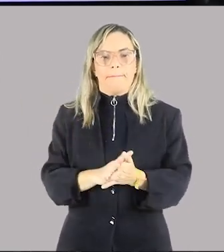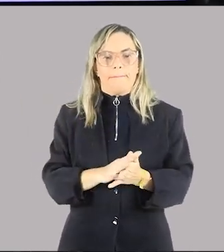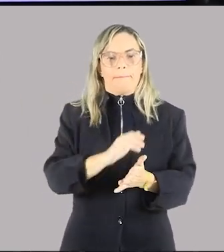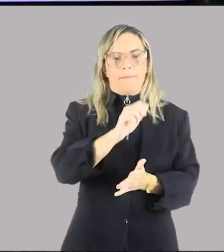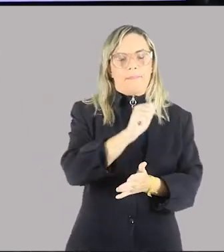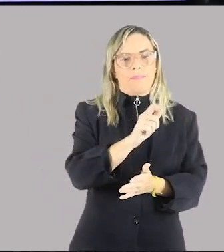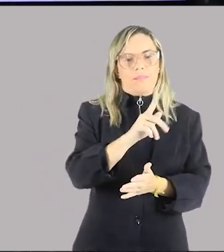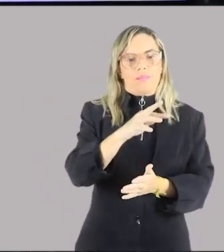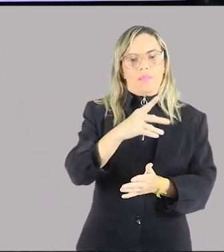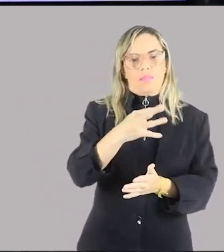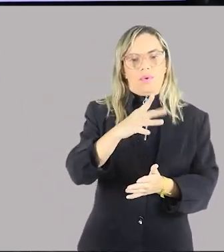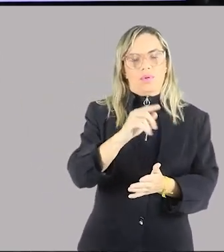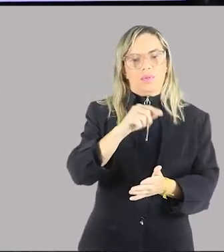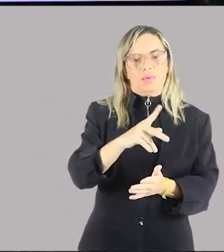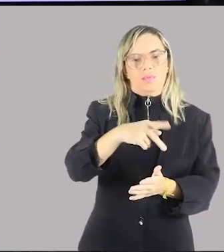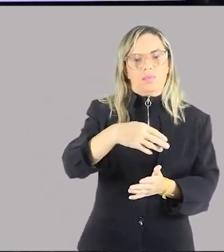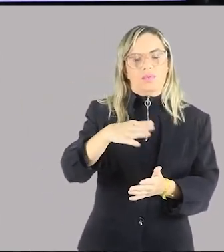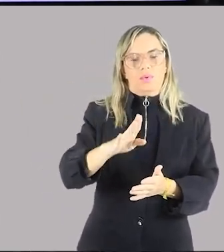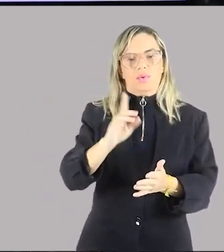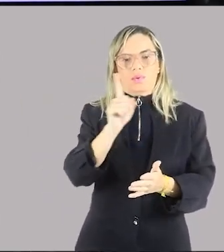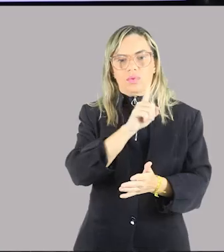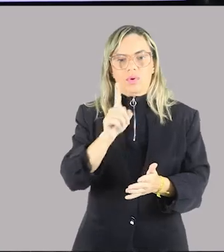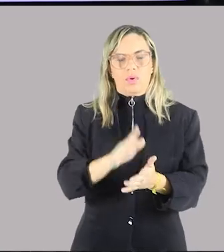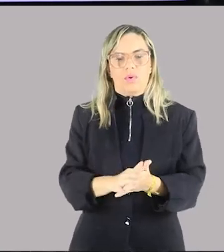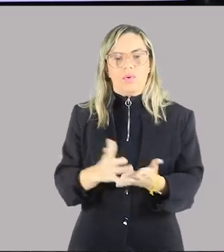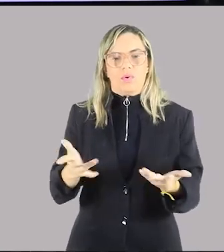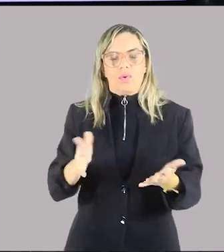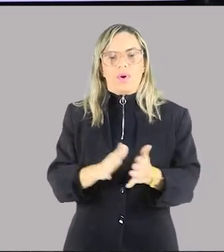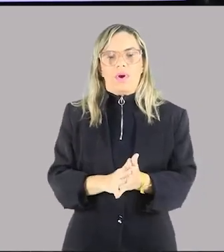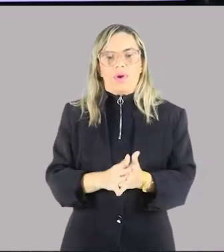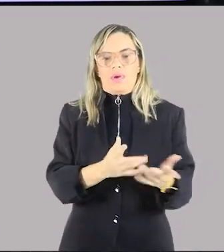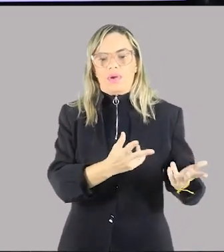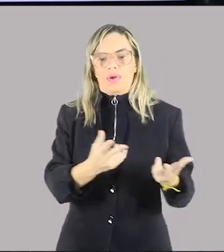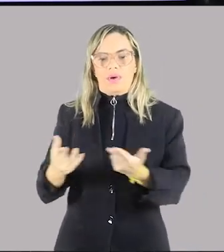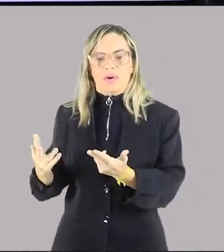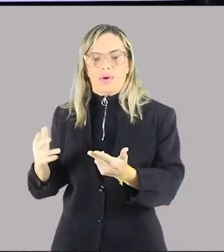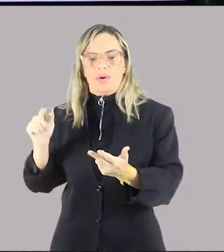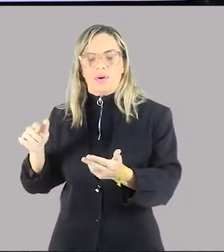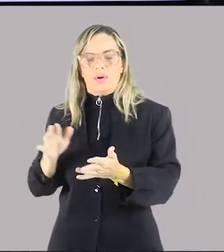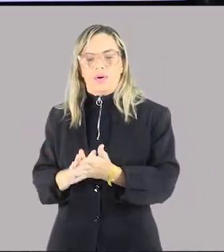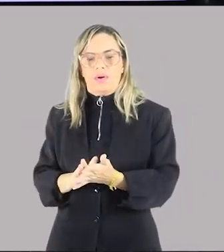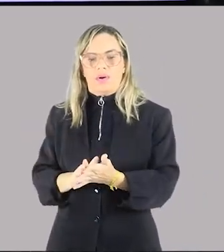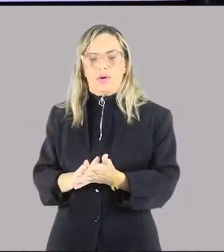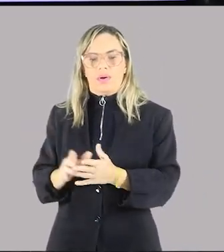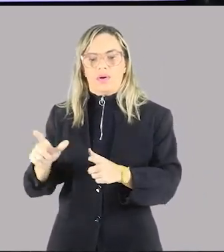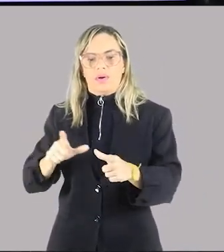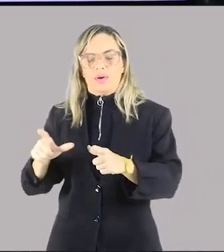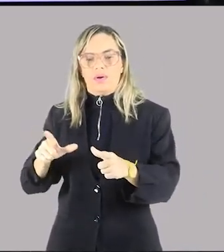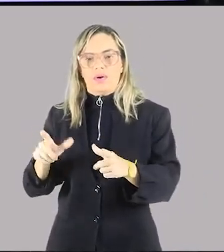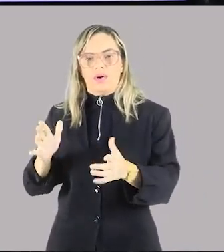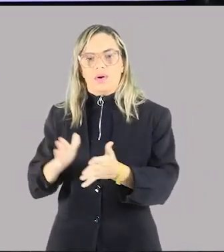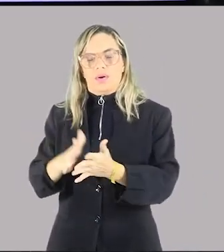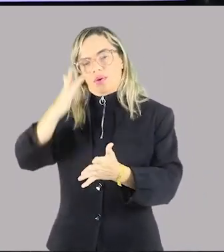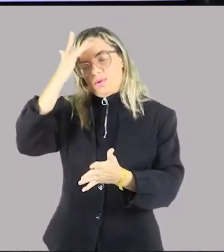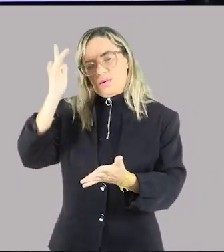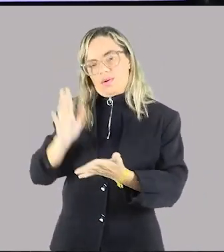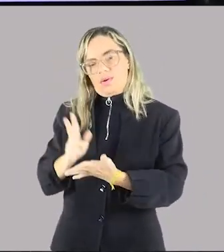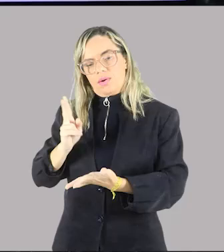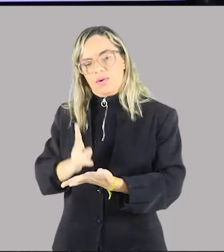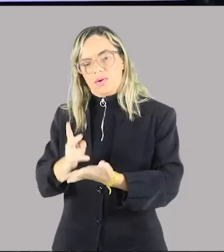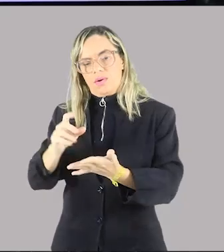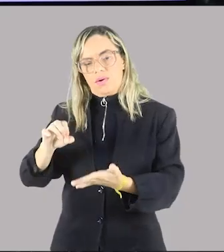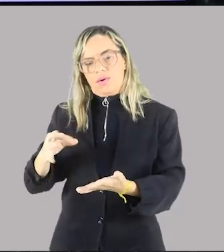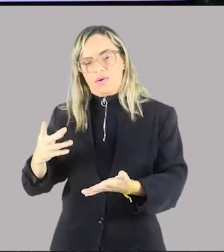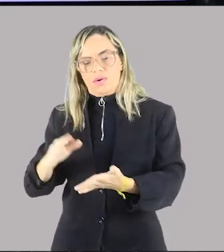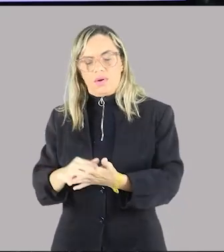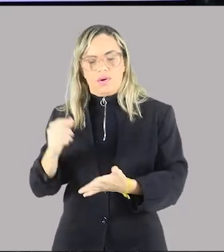não é sinônimo de servidor estatal. Agente público é um sentido geral da palavra